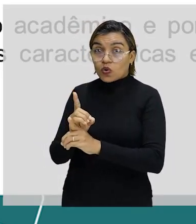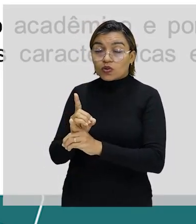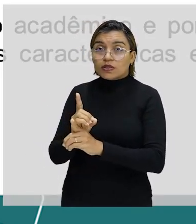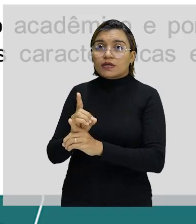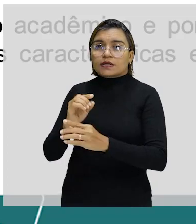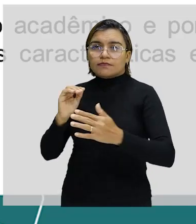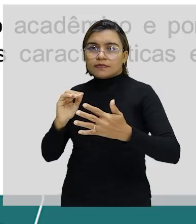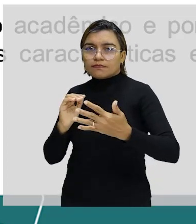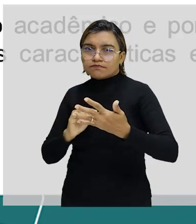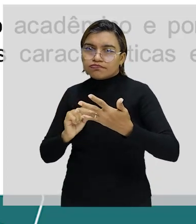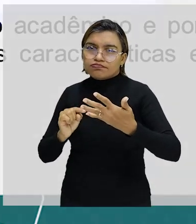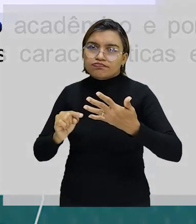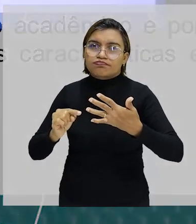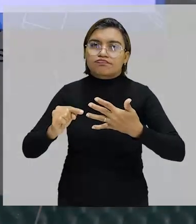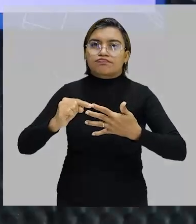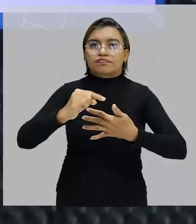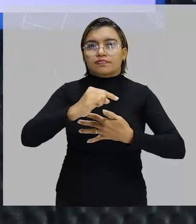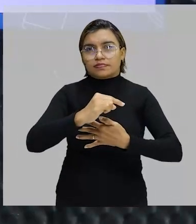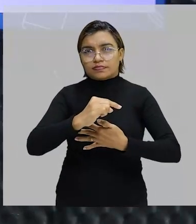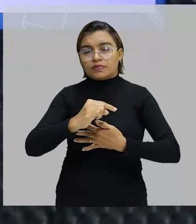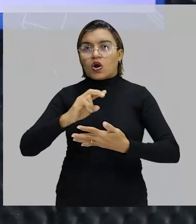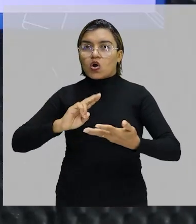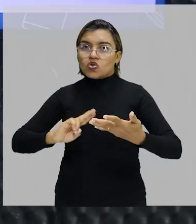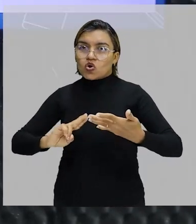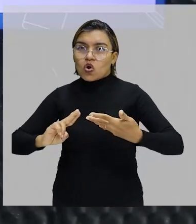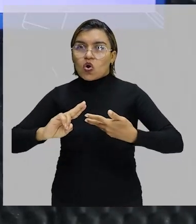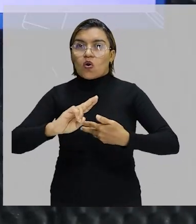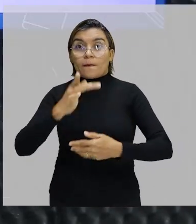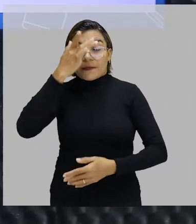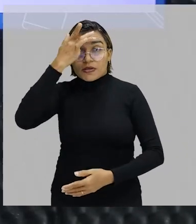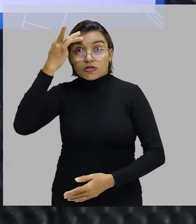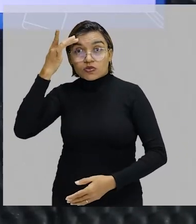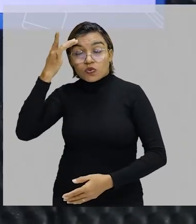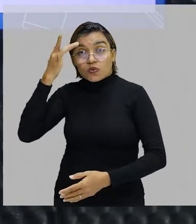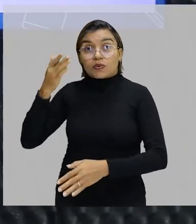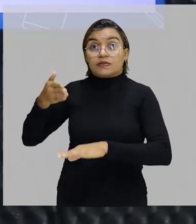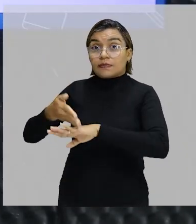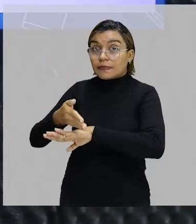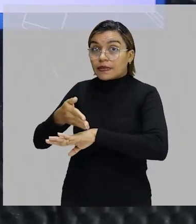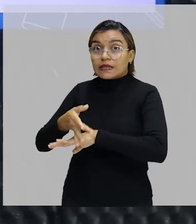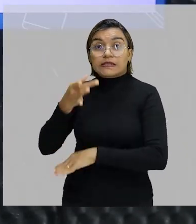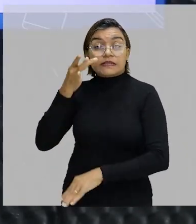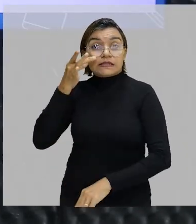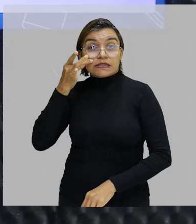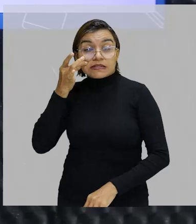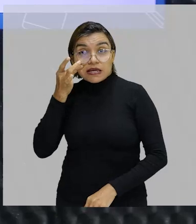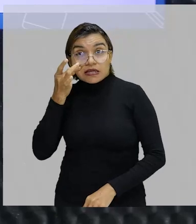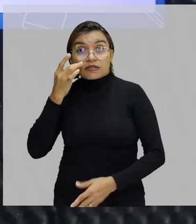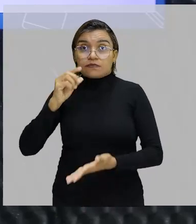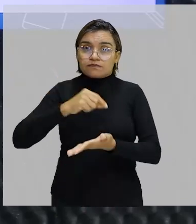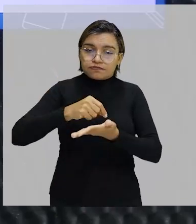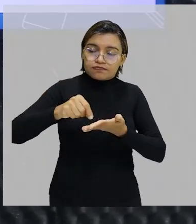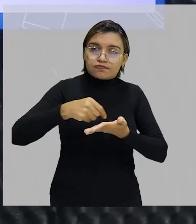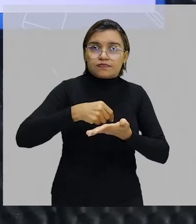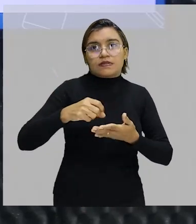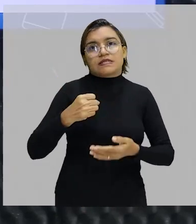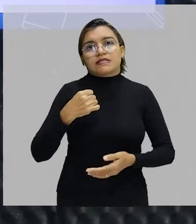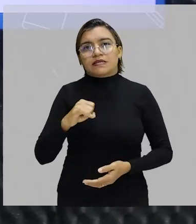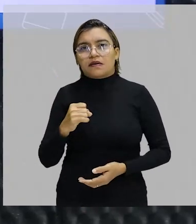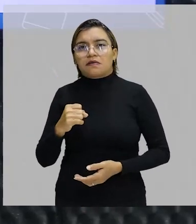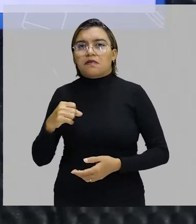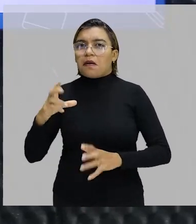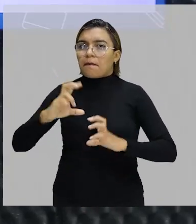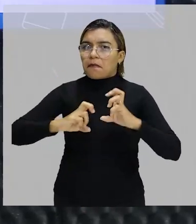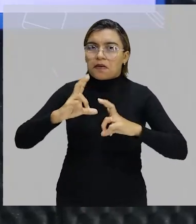presentes. Certo? Tem que ter o nome das pessoas presentes. Os assuntos que foram debatidos, se houve confusão, se houve briga, se houve bate-boca,